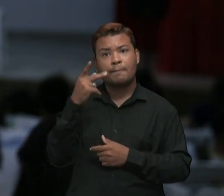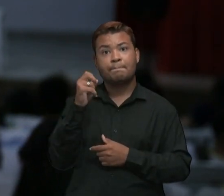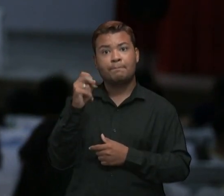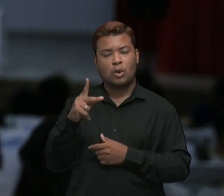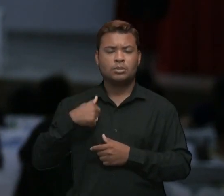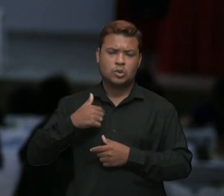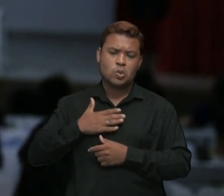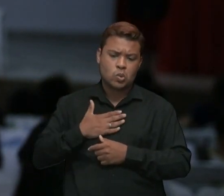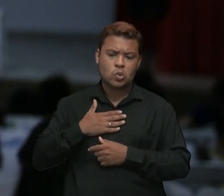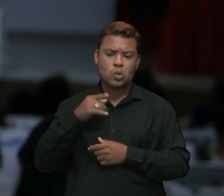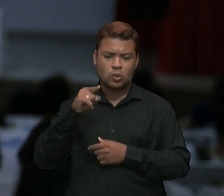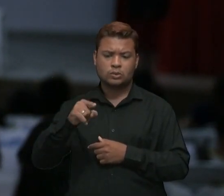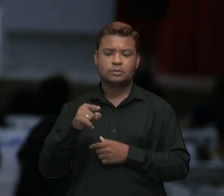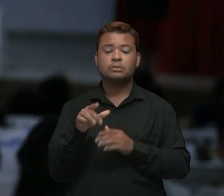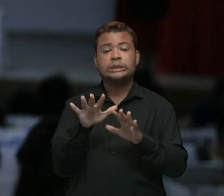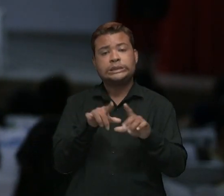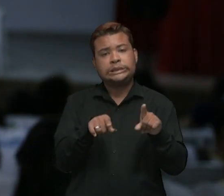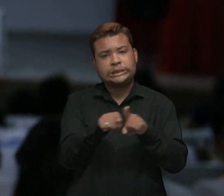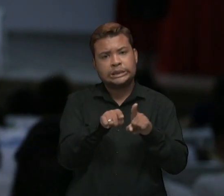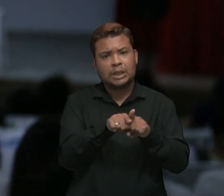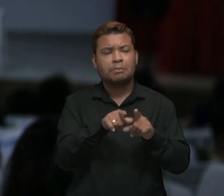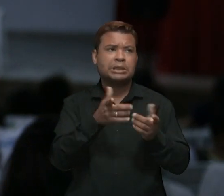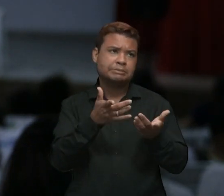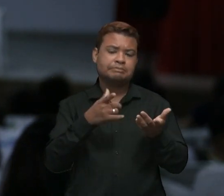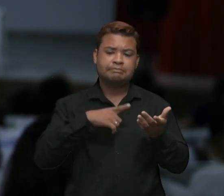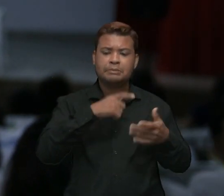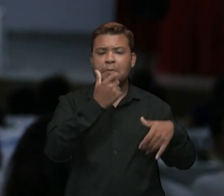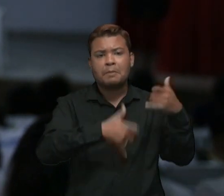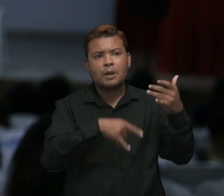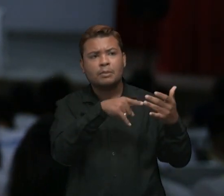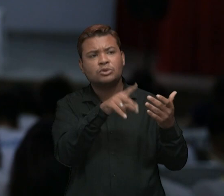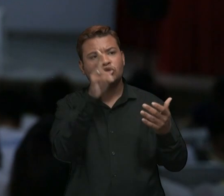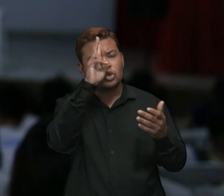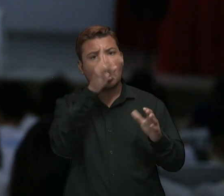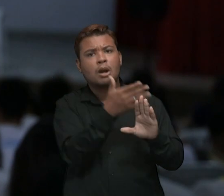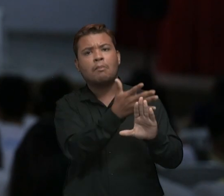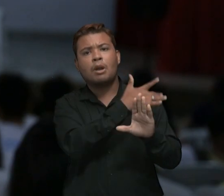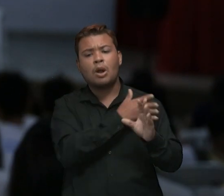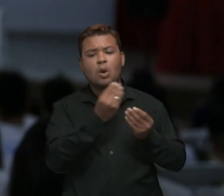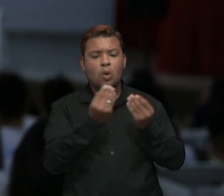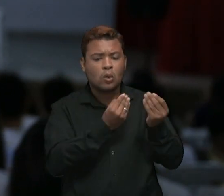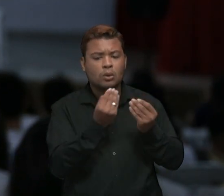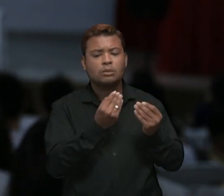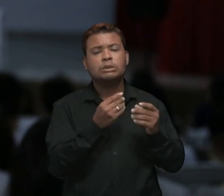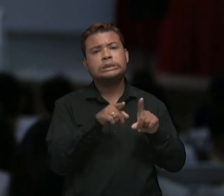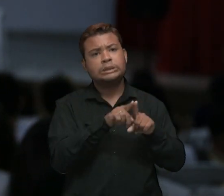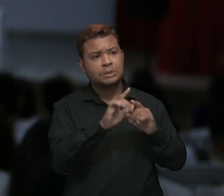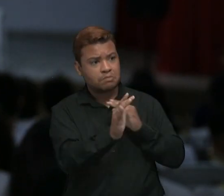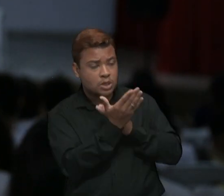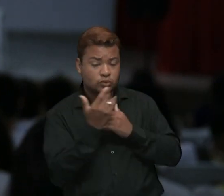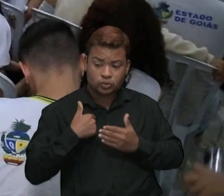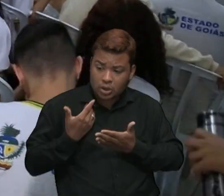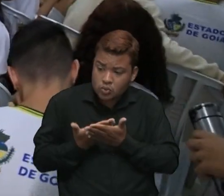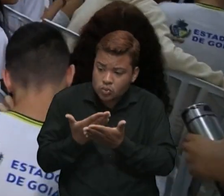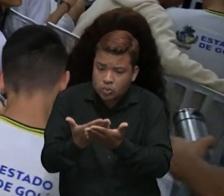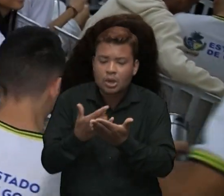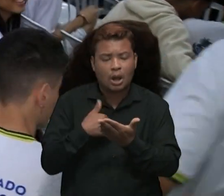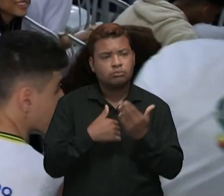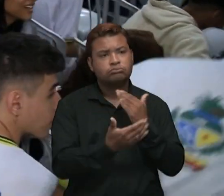mais assim. Mas também conteúdo sobre matérias, história, quando preciso para poder estudar, também gosto de